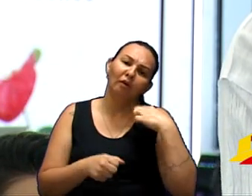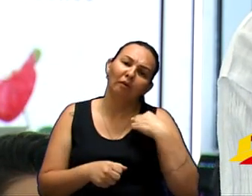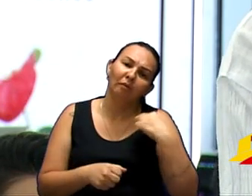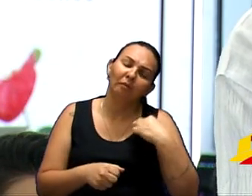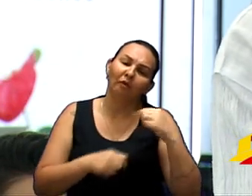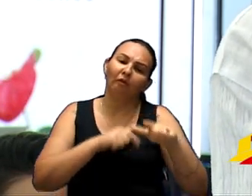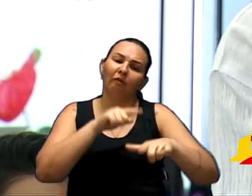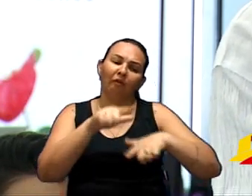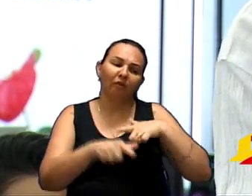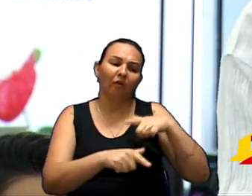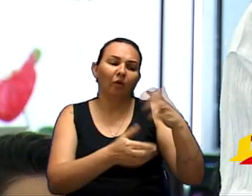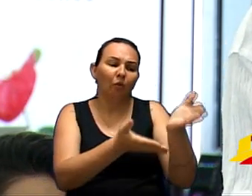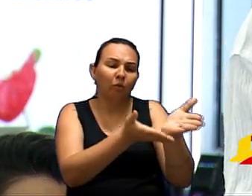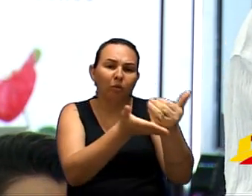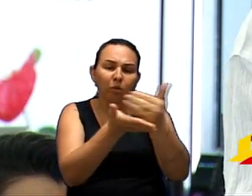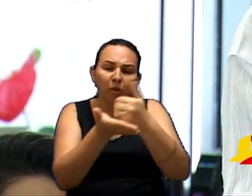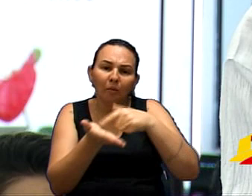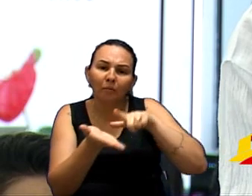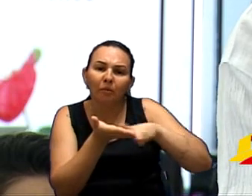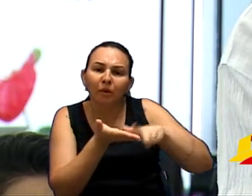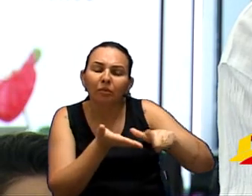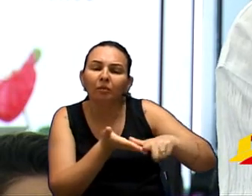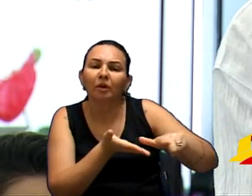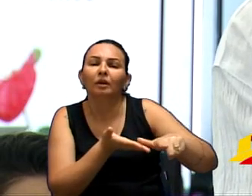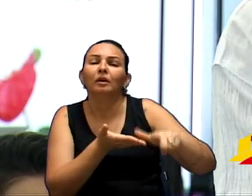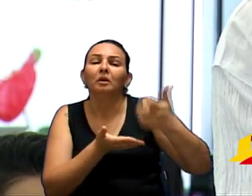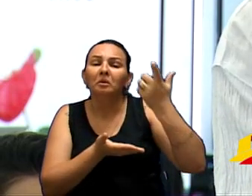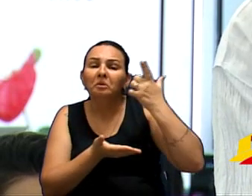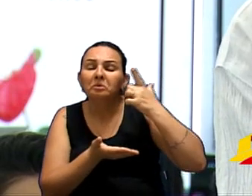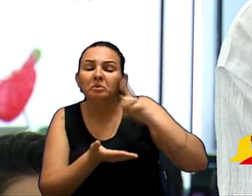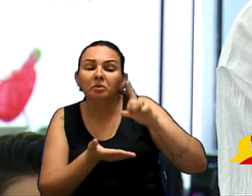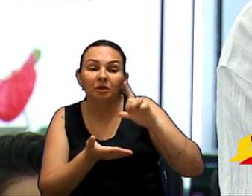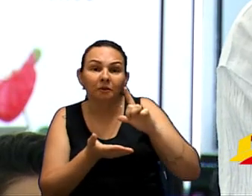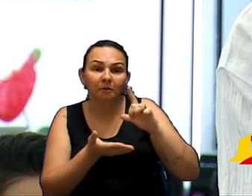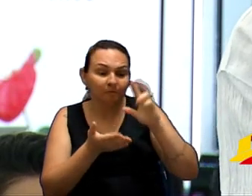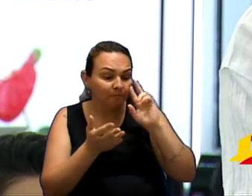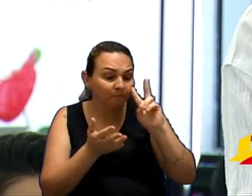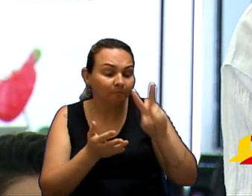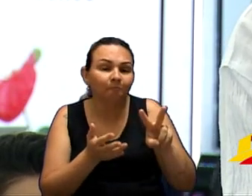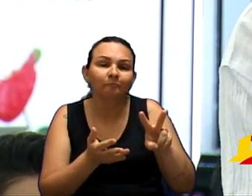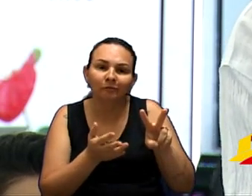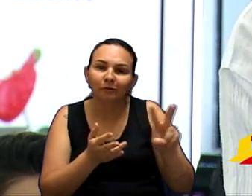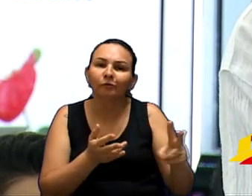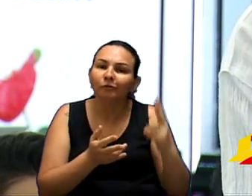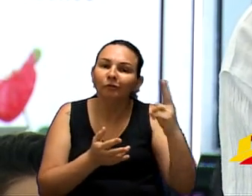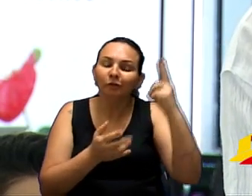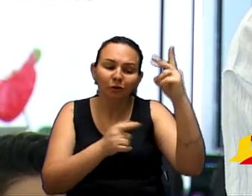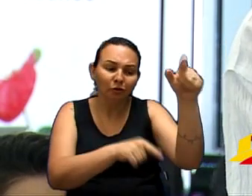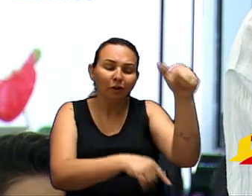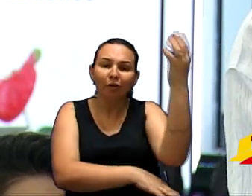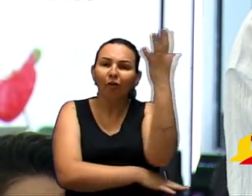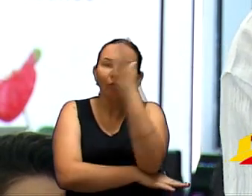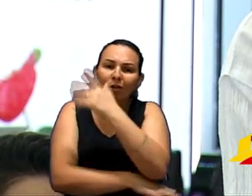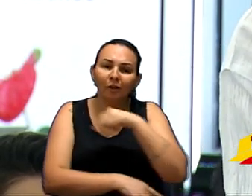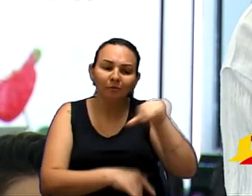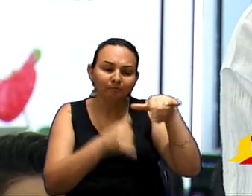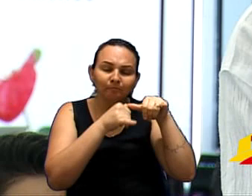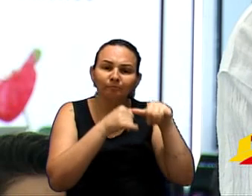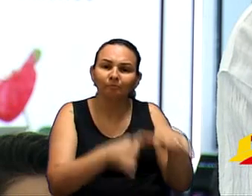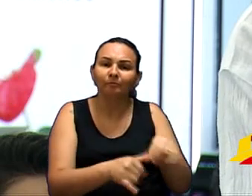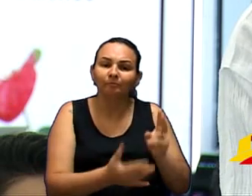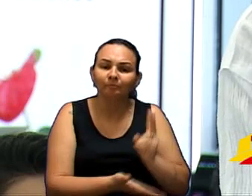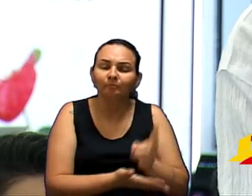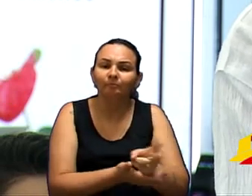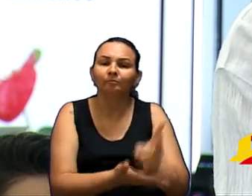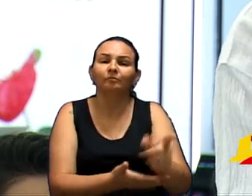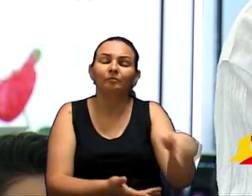reconhecimento para que a gente consiga é reconhecer o valor dessas áreas de preservação permanente o valor que isso